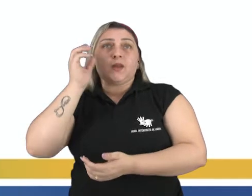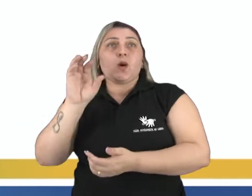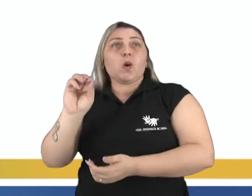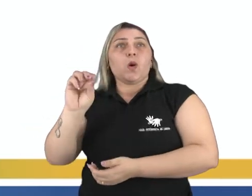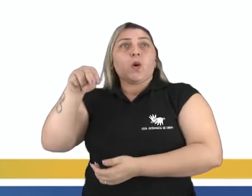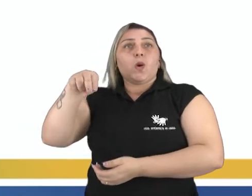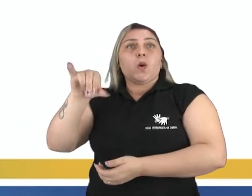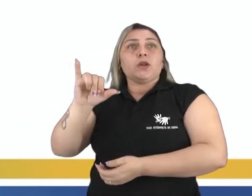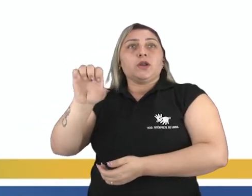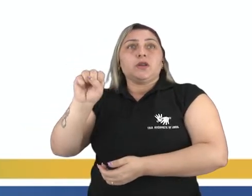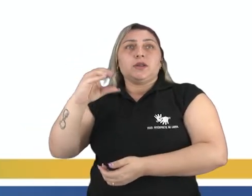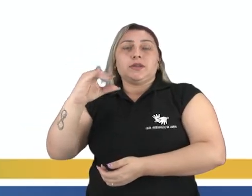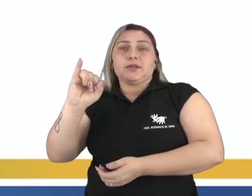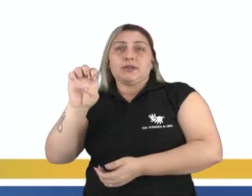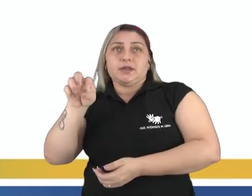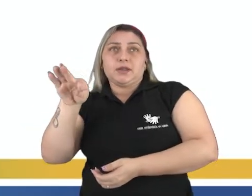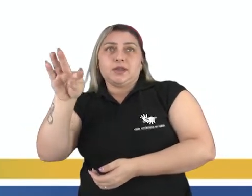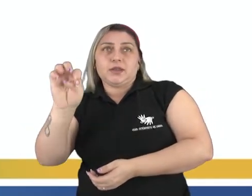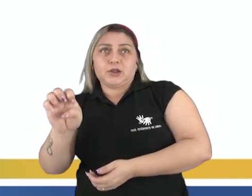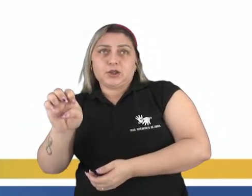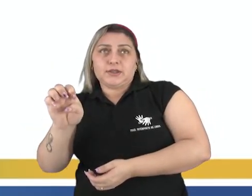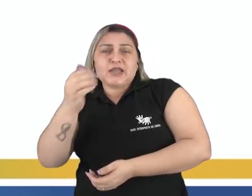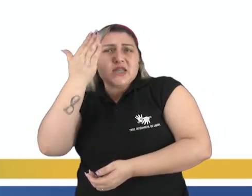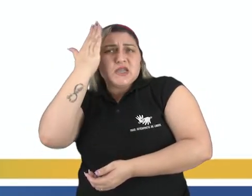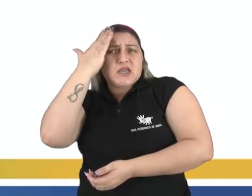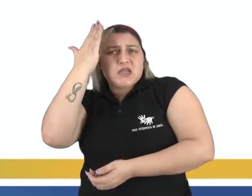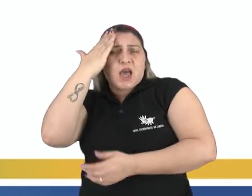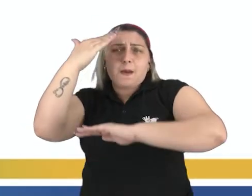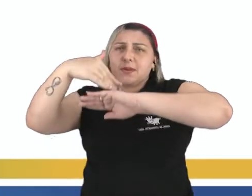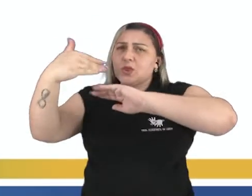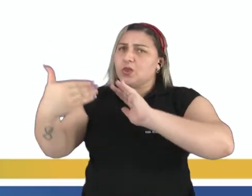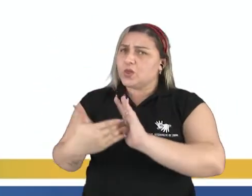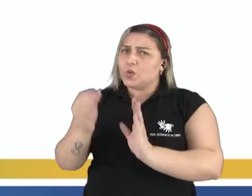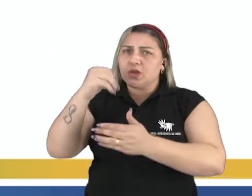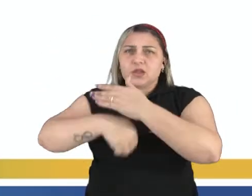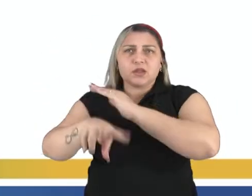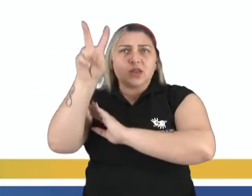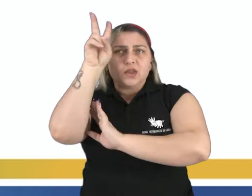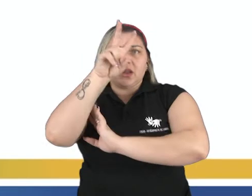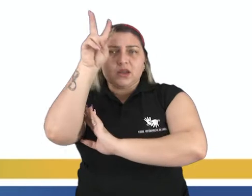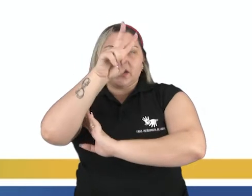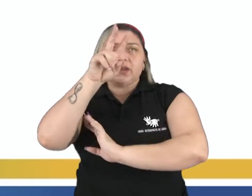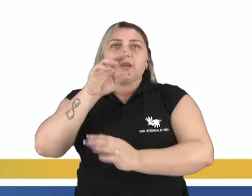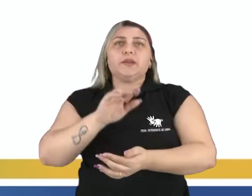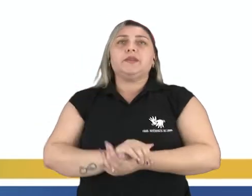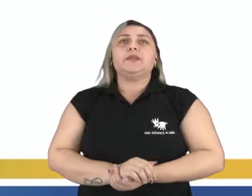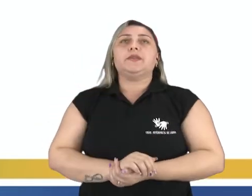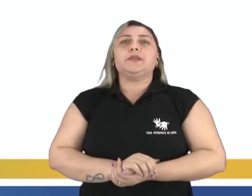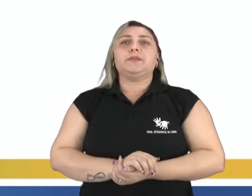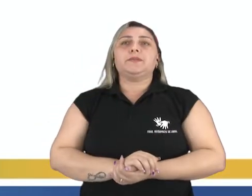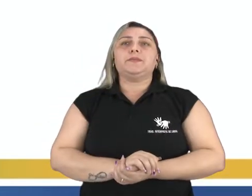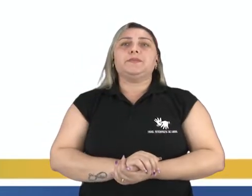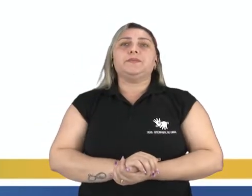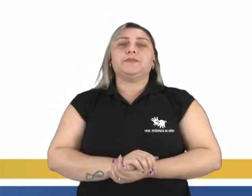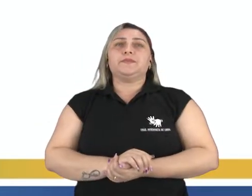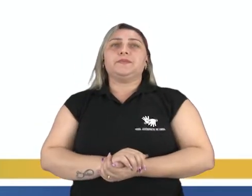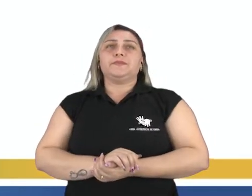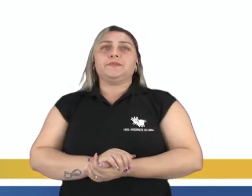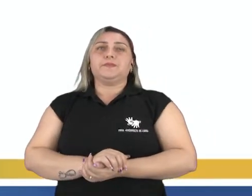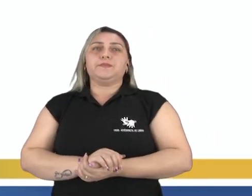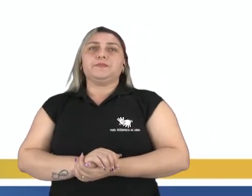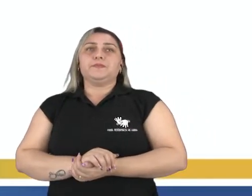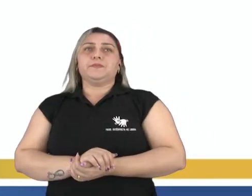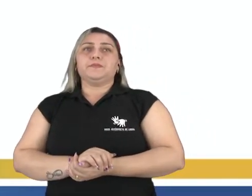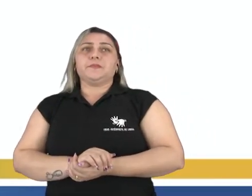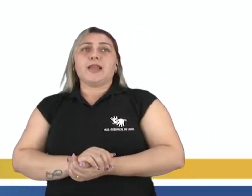e onisciente aquele que sabe tudo dentro da história tá o onisciente a gente